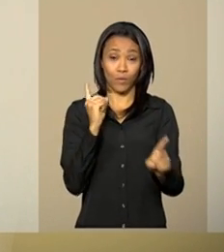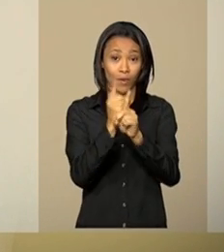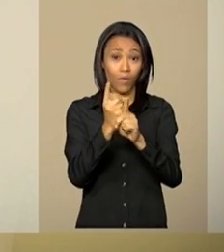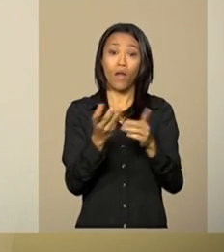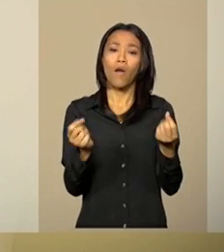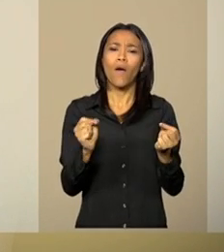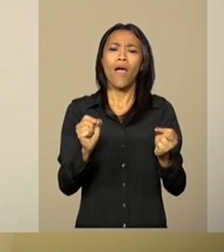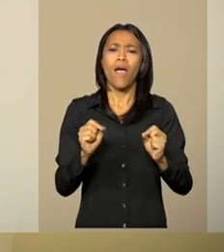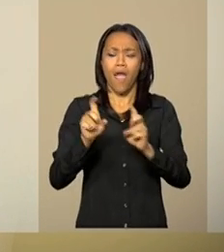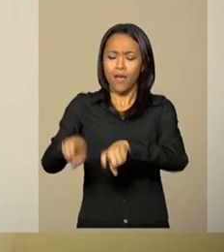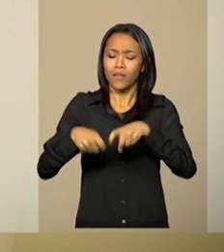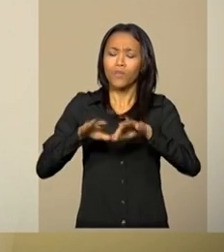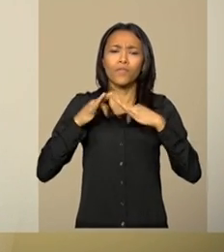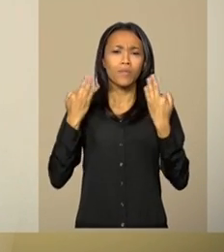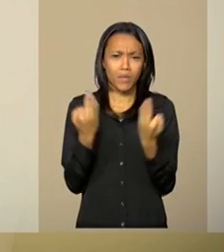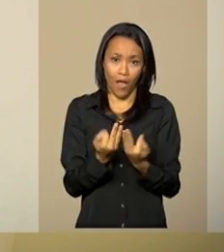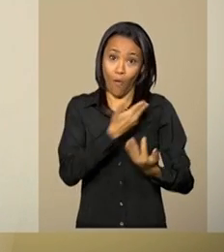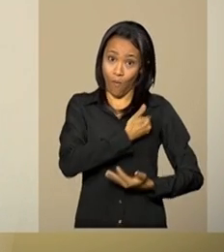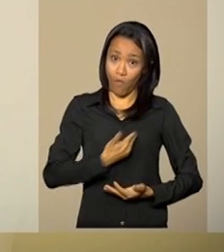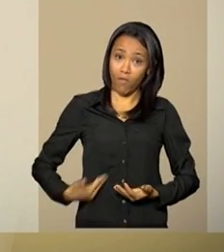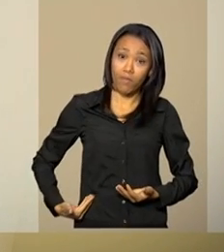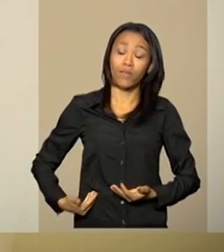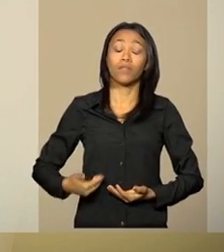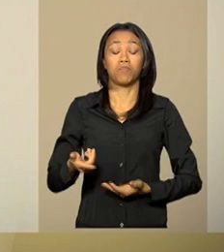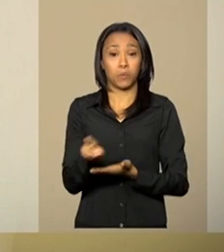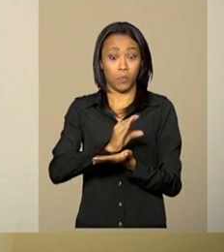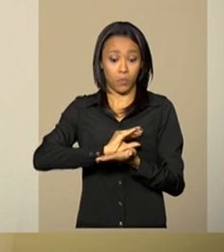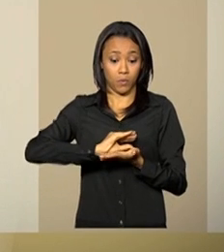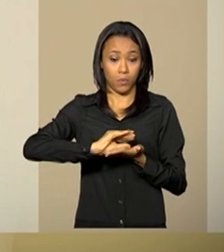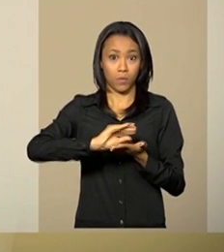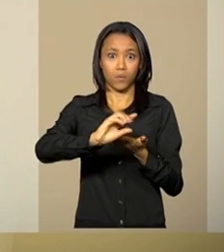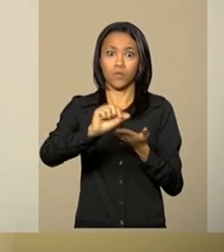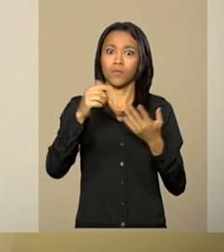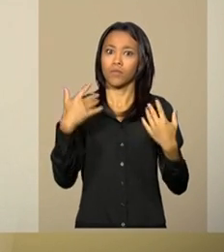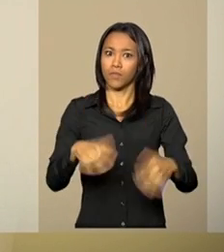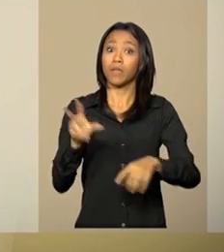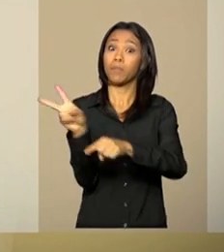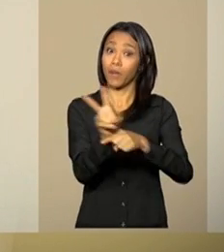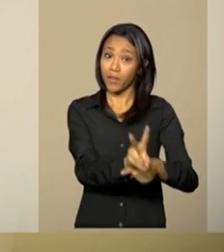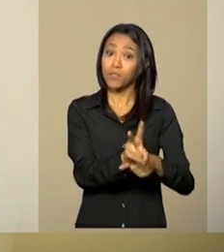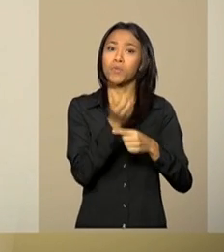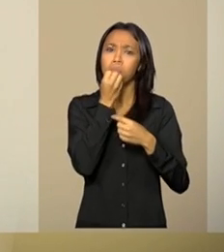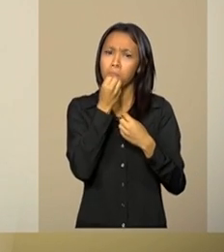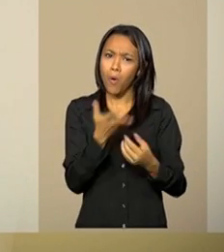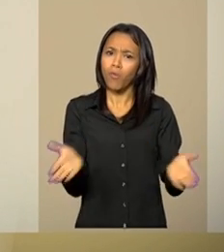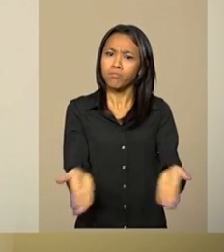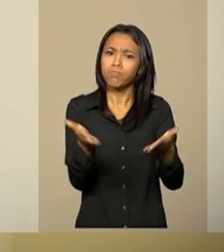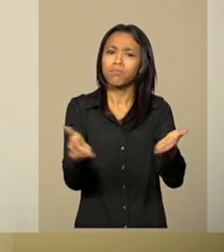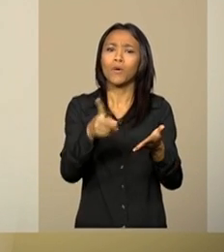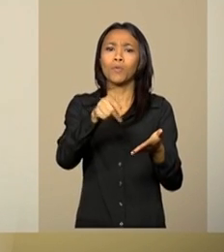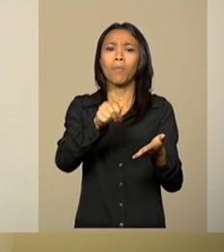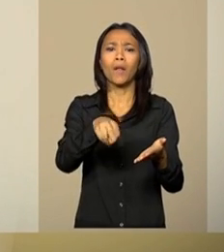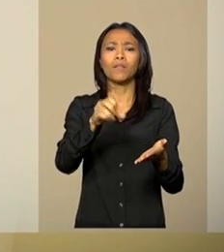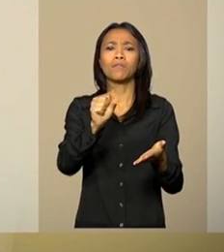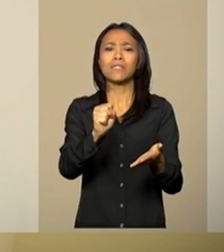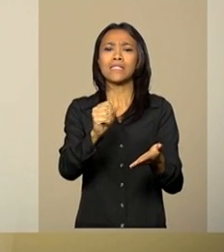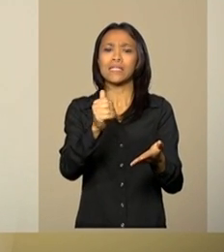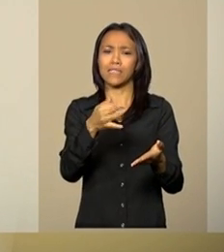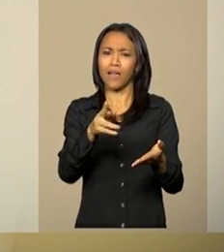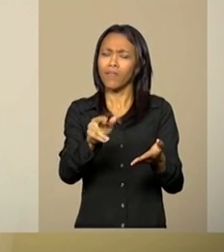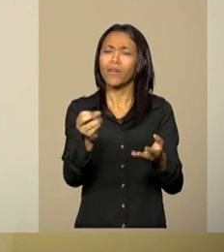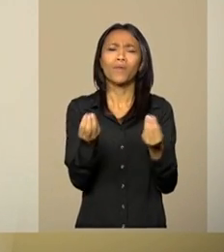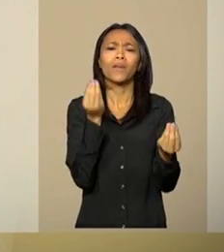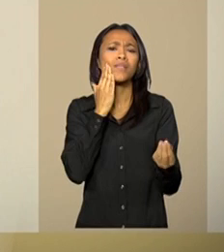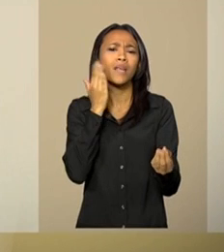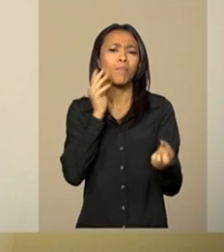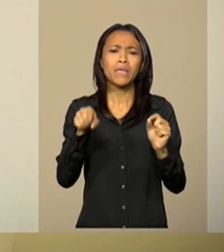hoje é agricultura familiar. O governo colocou um grande volume de crédito em boas condições no Plano Safra da Agricultura Familiar. Eu queria